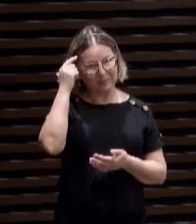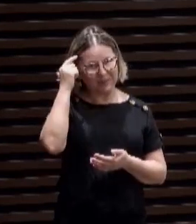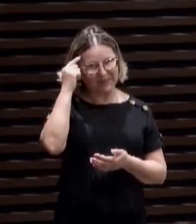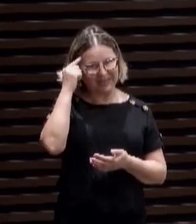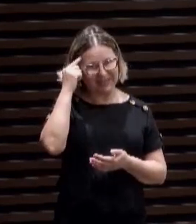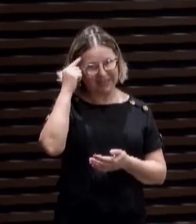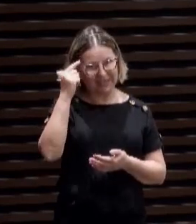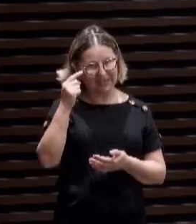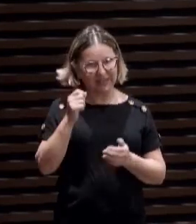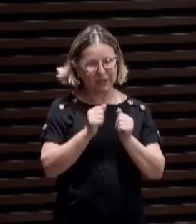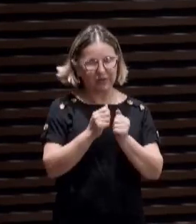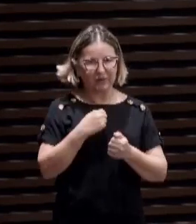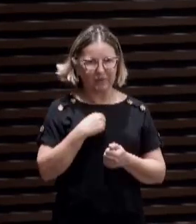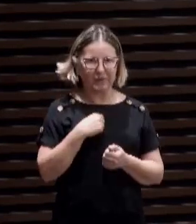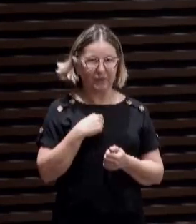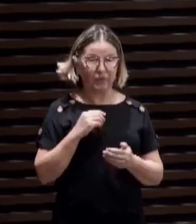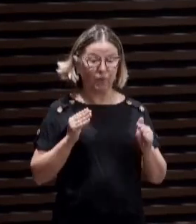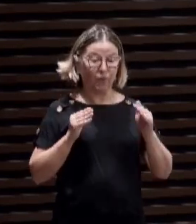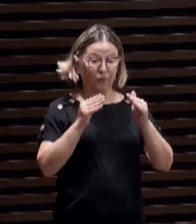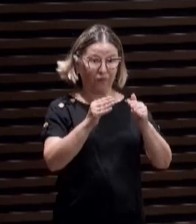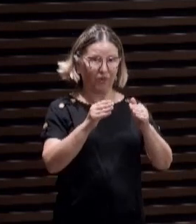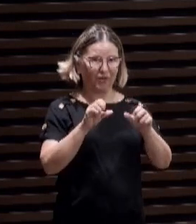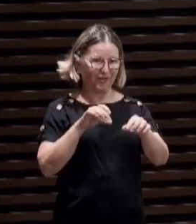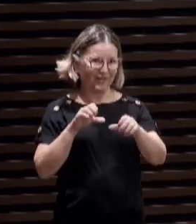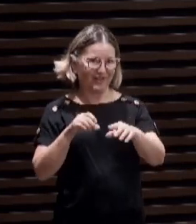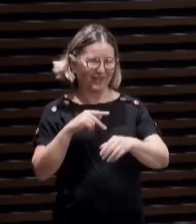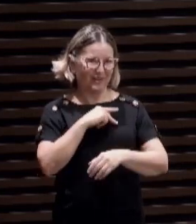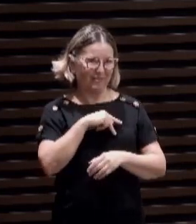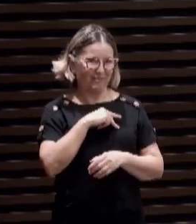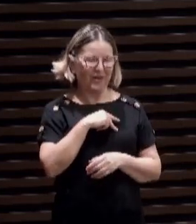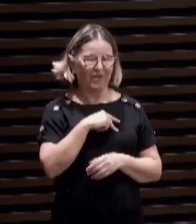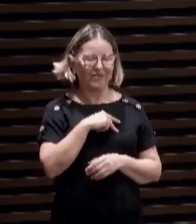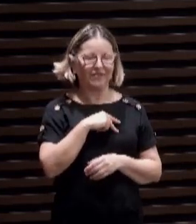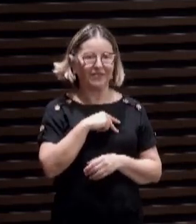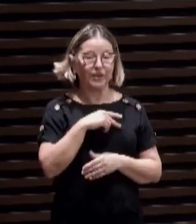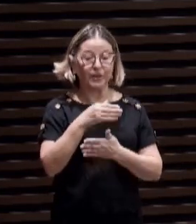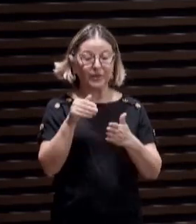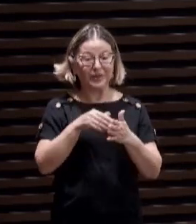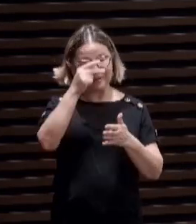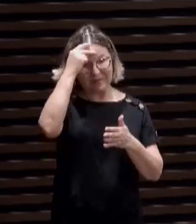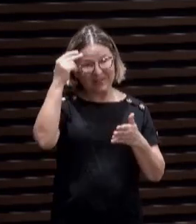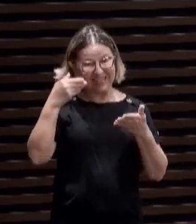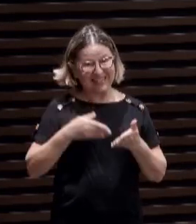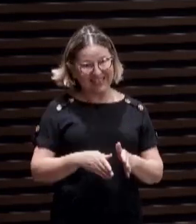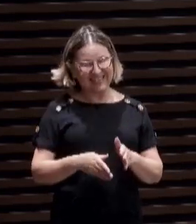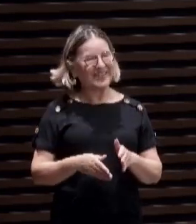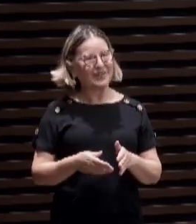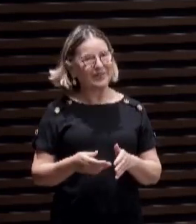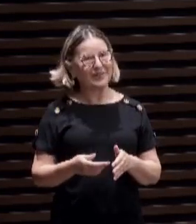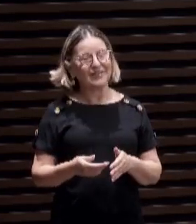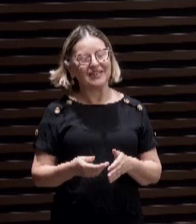do ensino do apóstolo Paulo nesse trecho. Todo aquele que nasceu de novo em Cristo Jesus tem sua